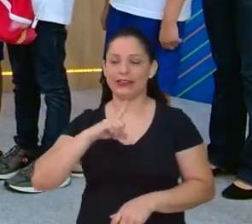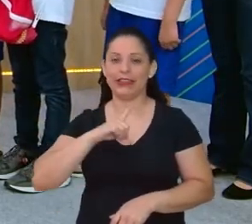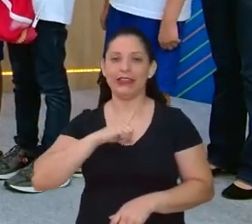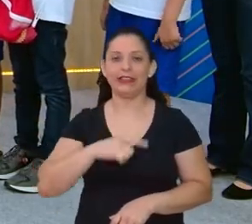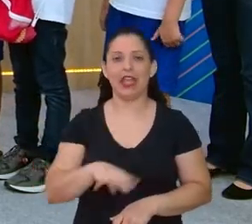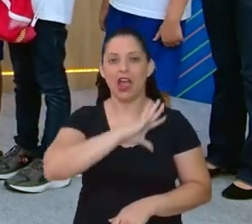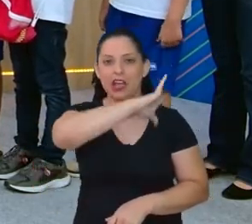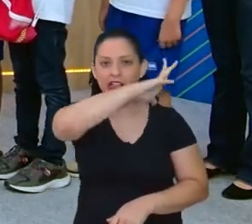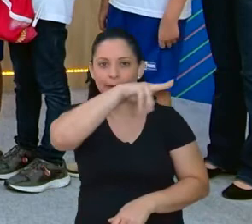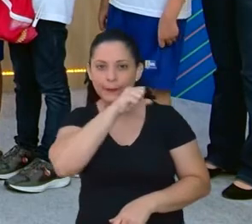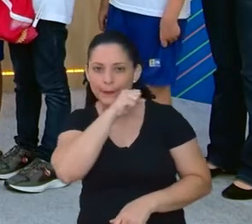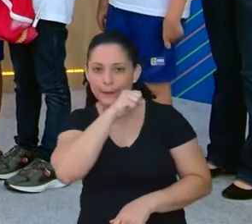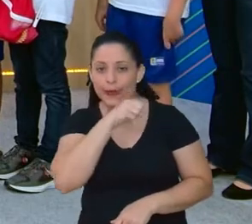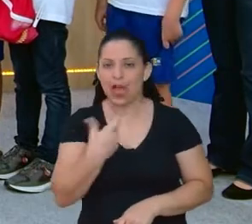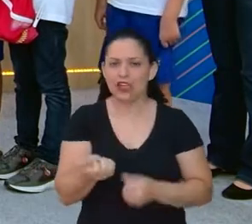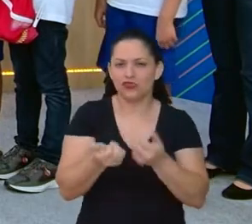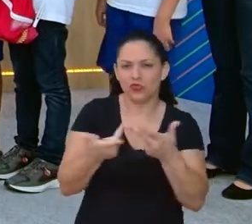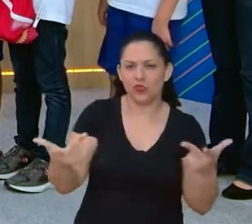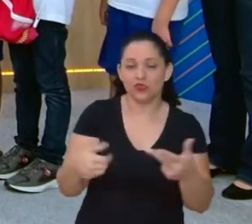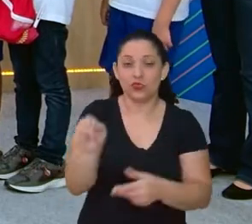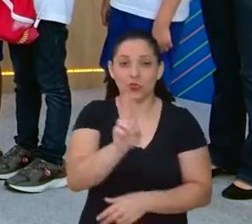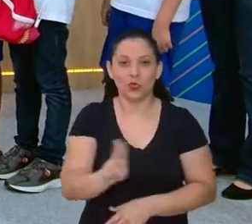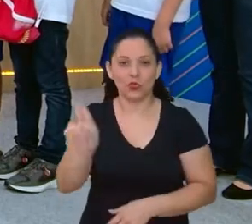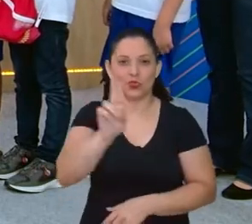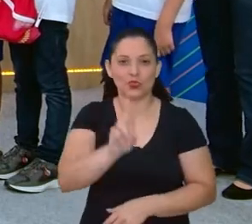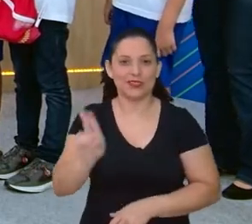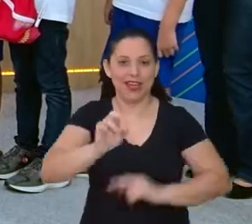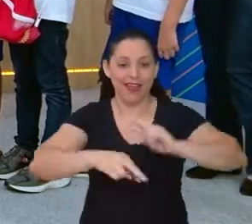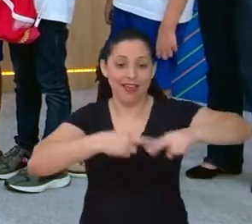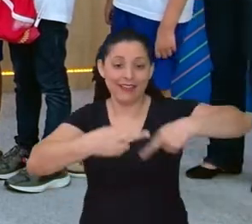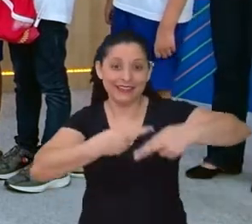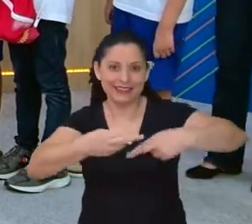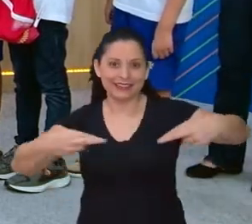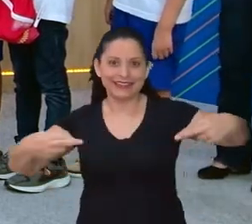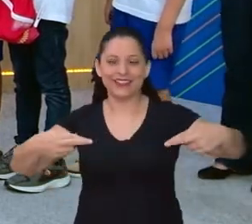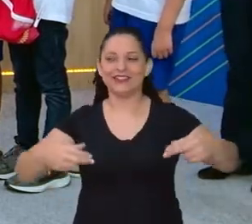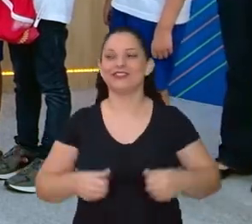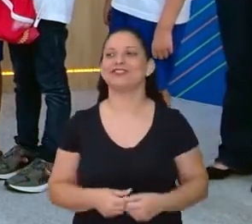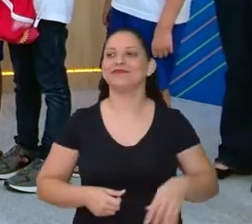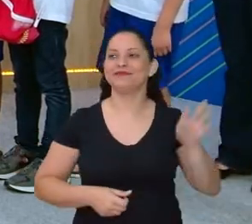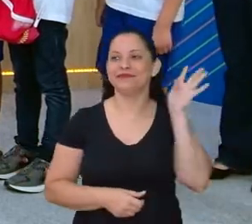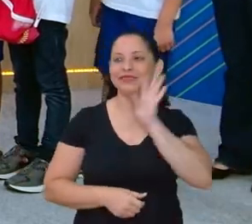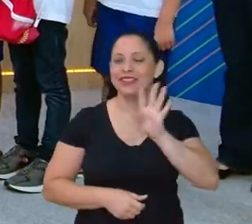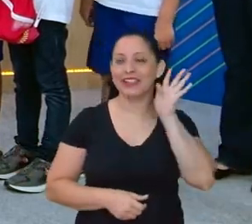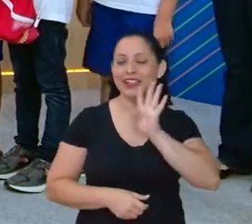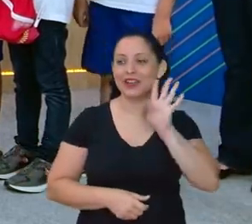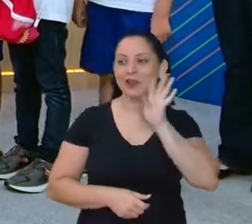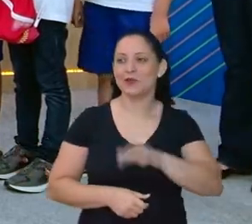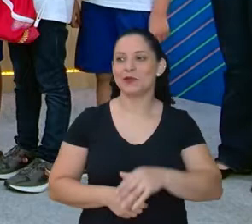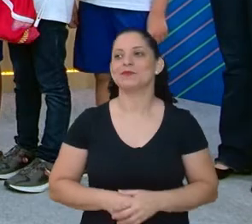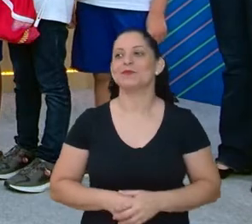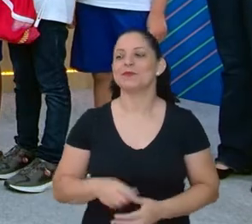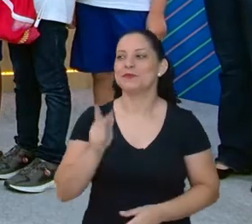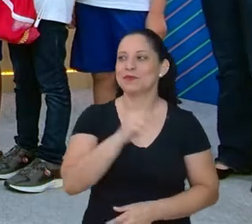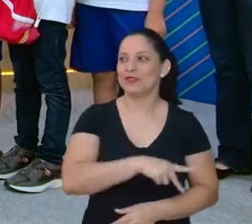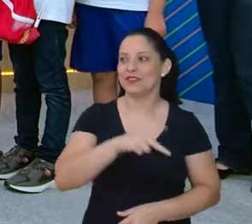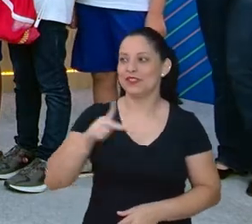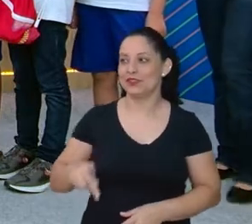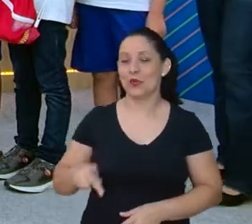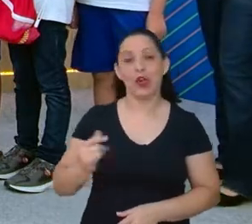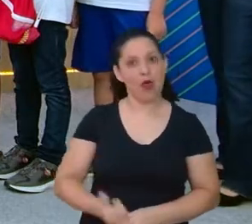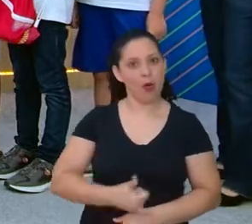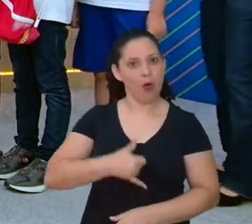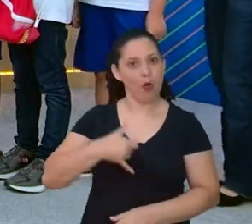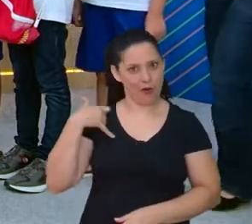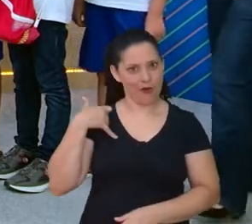com materiais recicláveis. Gente, Que coisa legal! interessante. Professora deve estar orgulhosa desses estudantes,